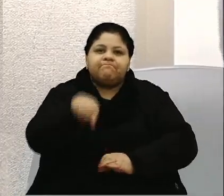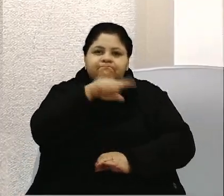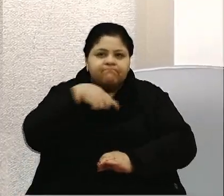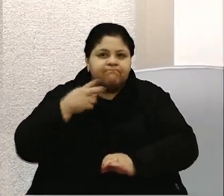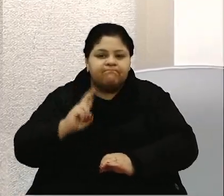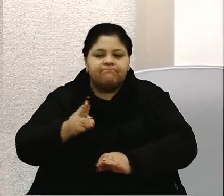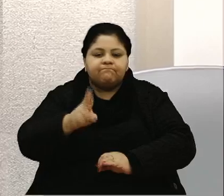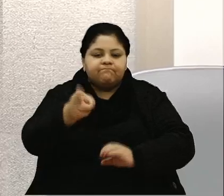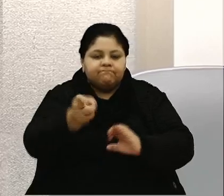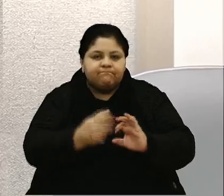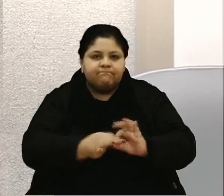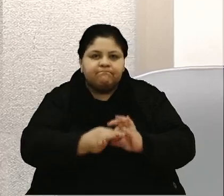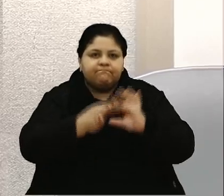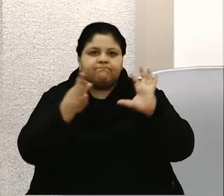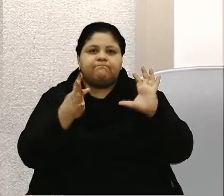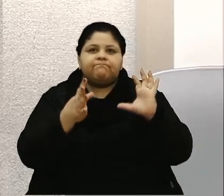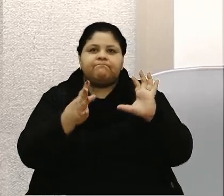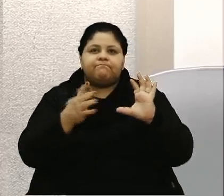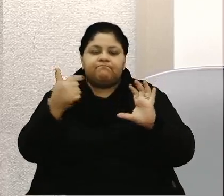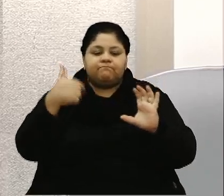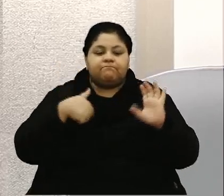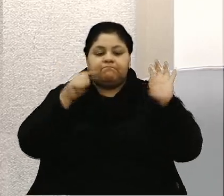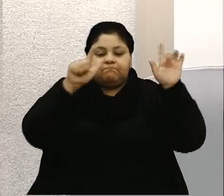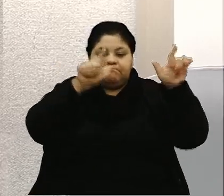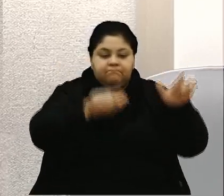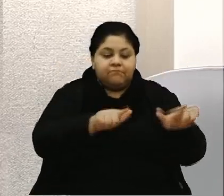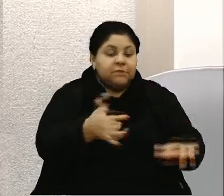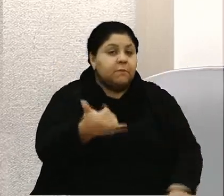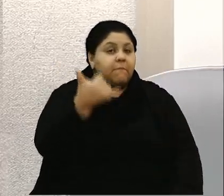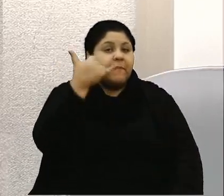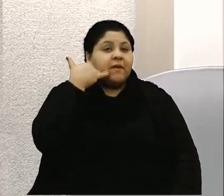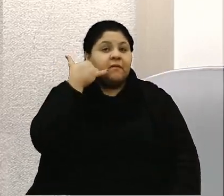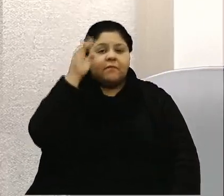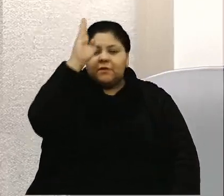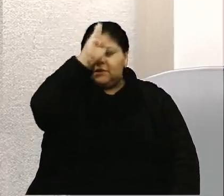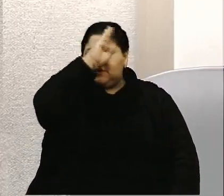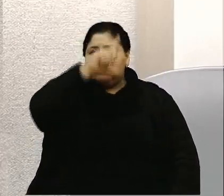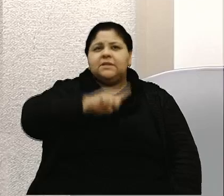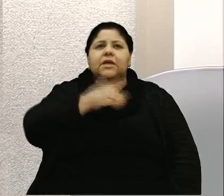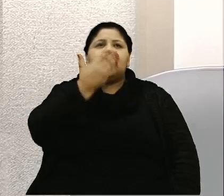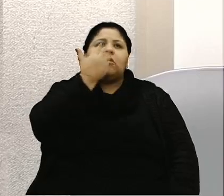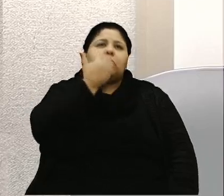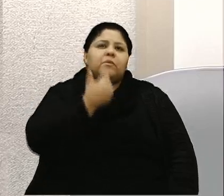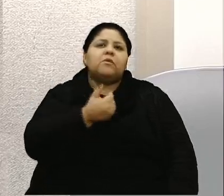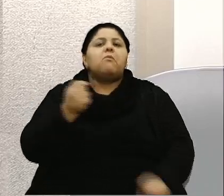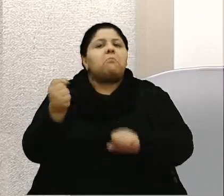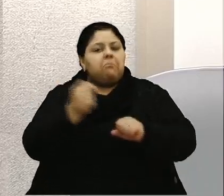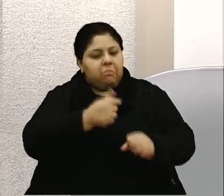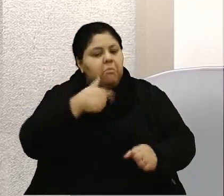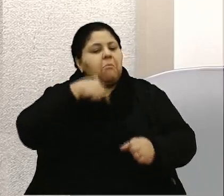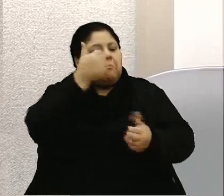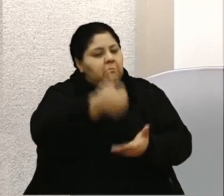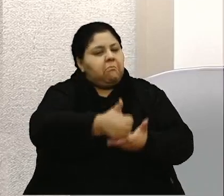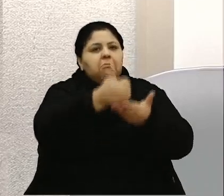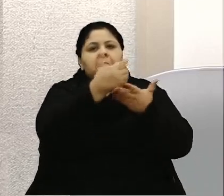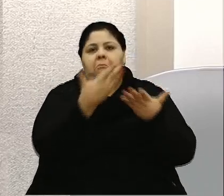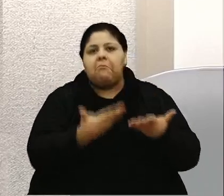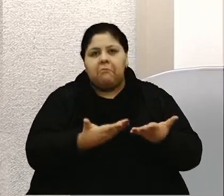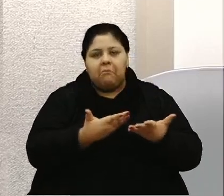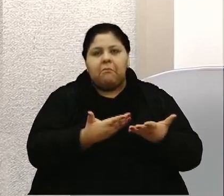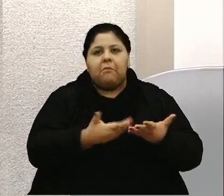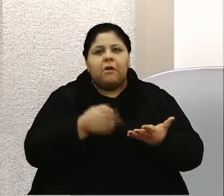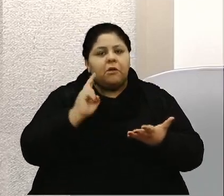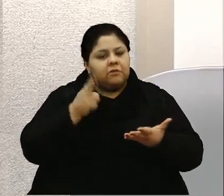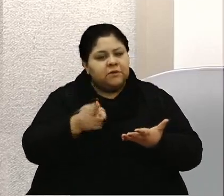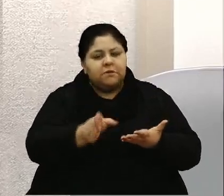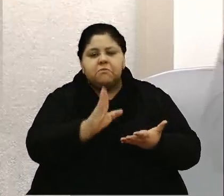à disposição quando vem no meu gabinete ou quando me ligam, Bressan, tem almoço em tal lugar, pode contar comigo, acho que não tem lugar do interior que a gente não